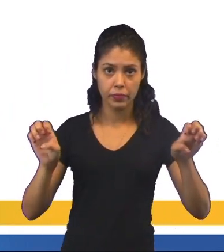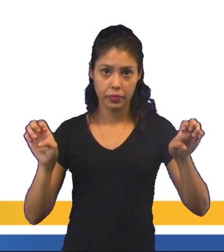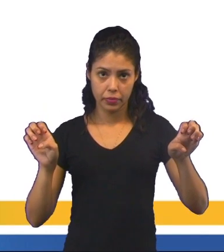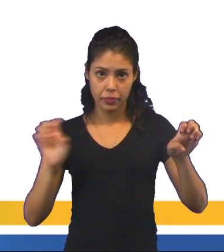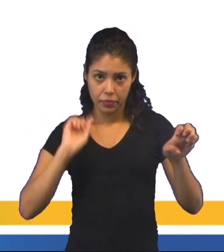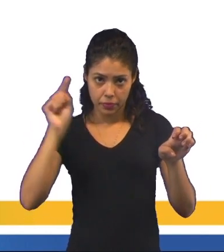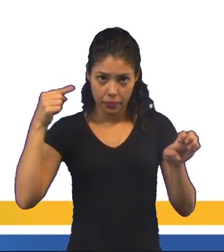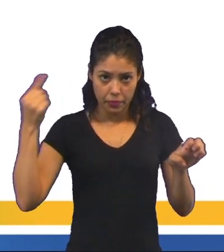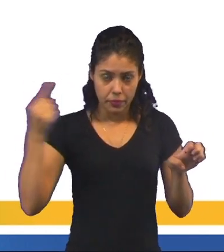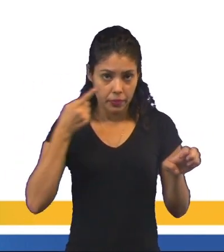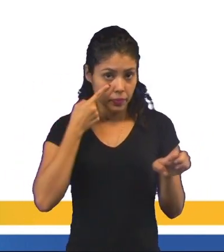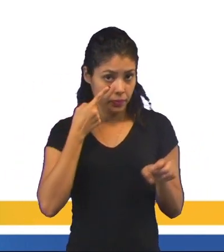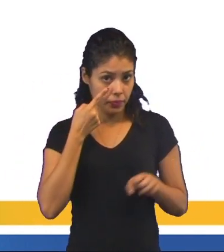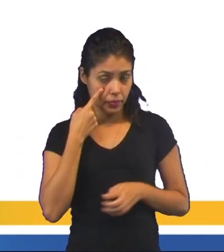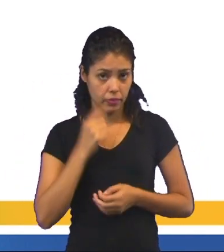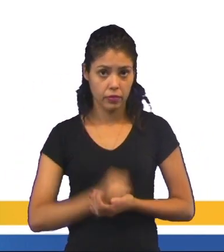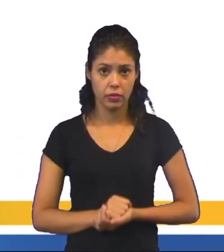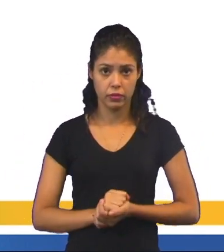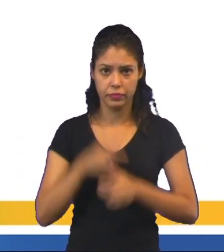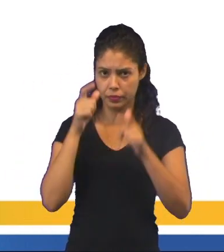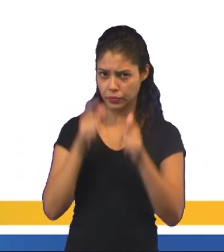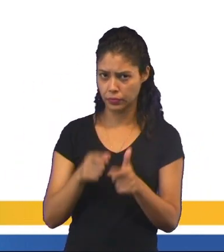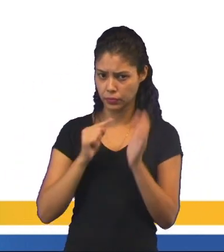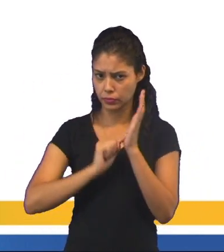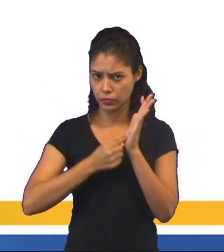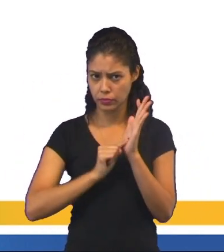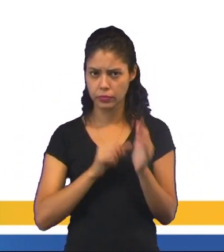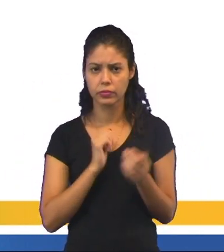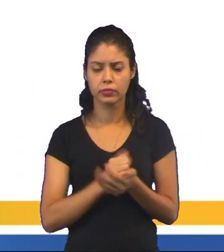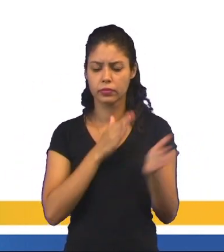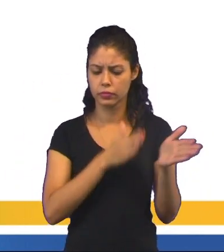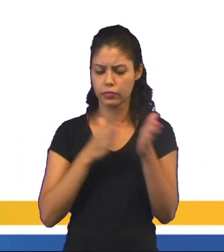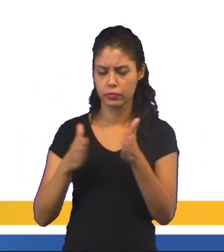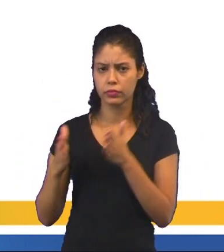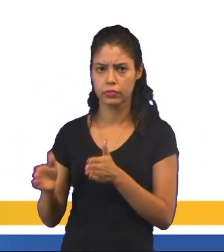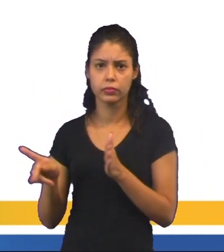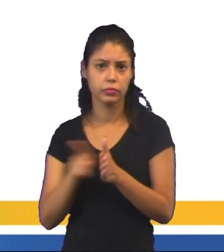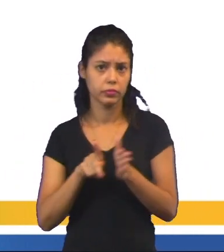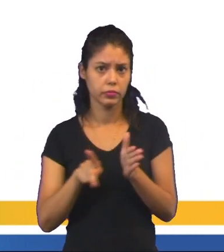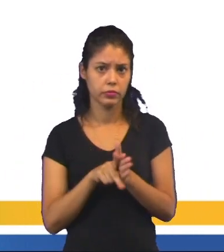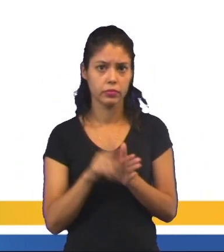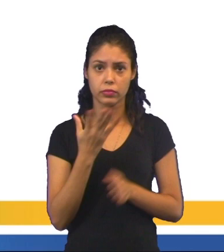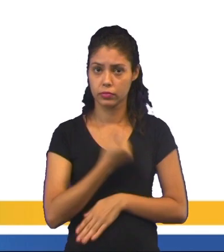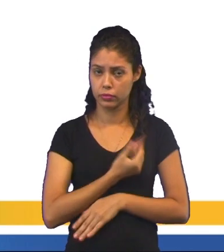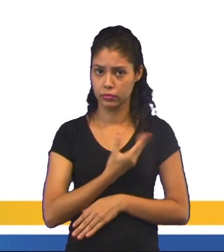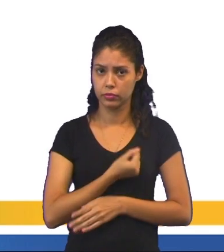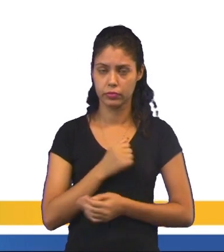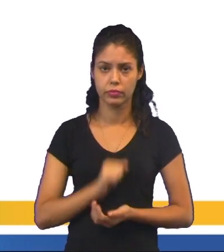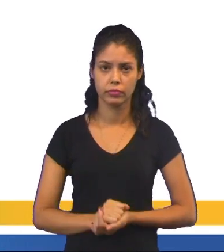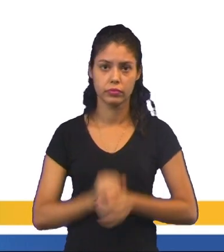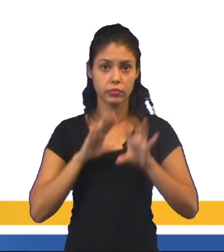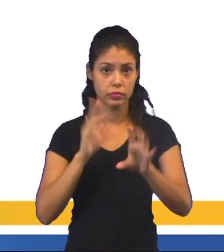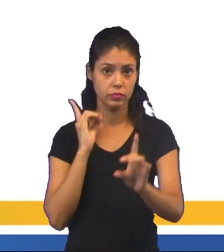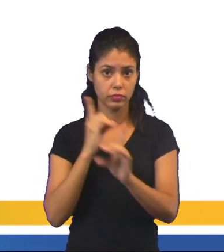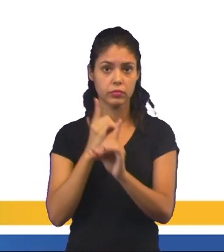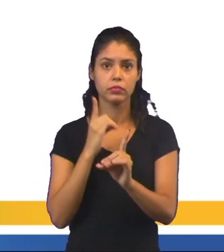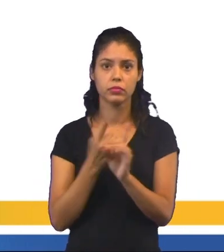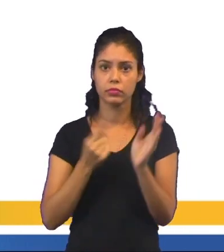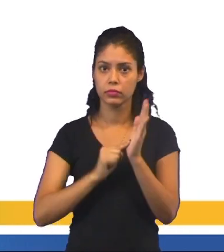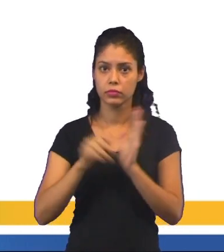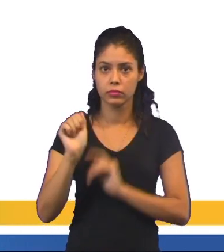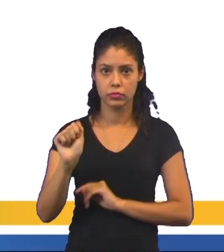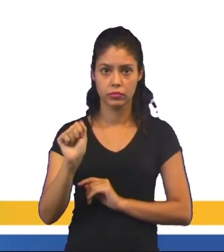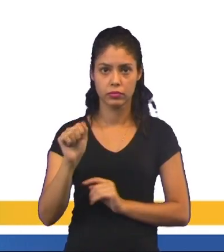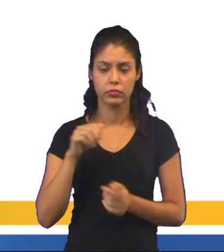que é aquela que a gente observa onde os pontos vão passar por determinada a numeração aí eu vou encontrar